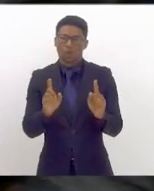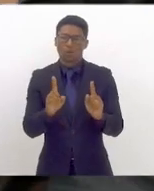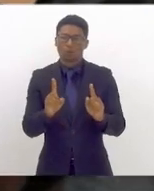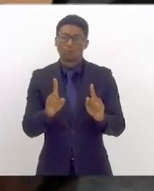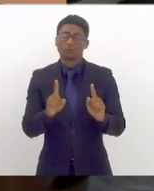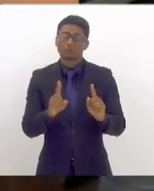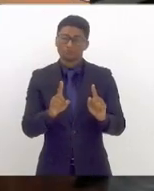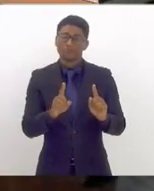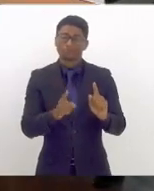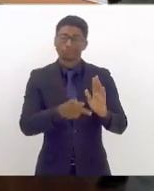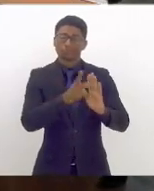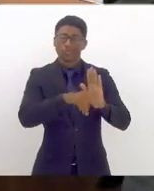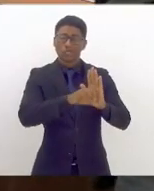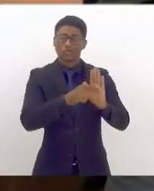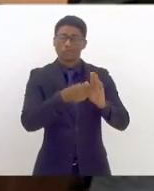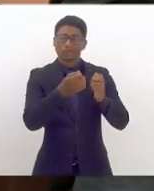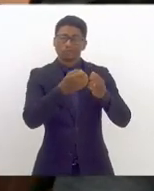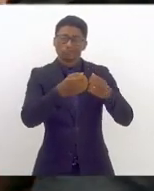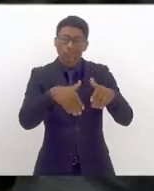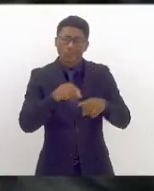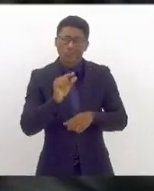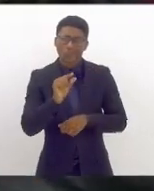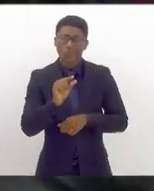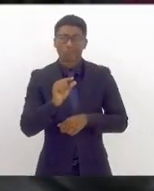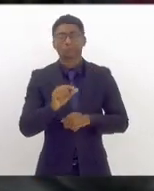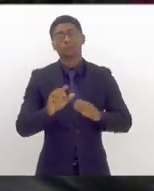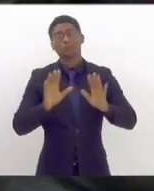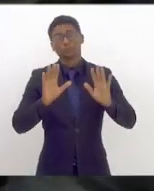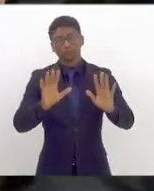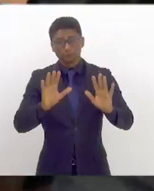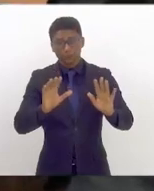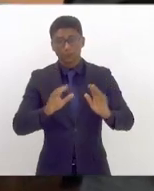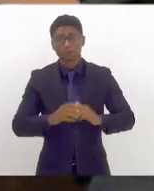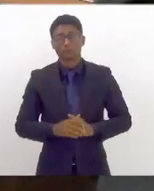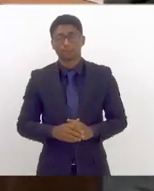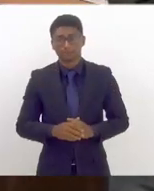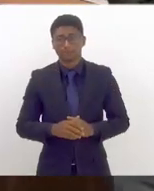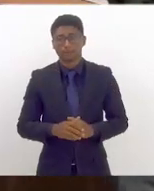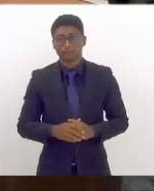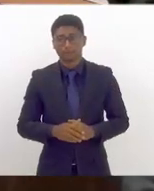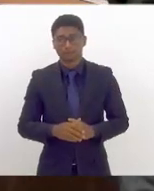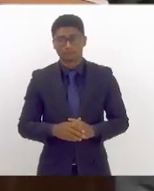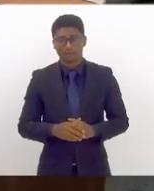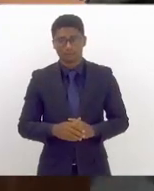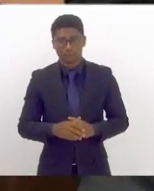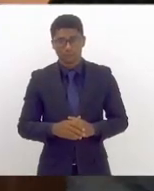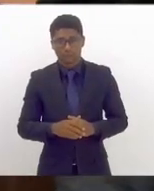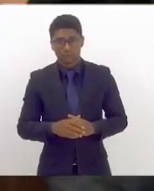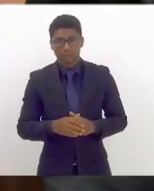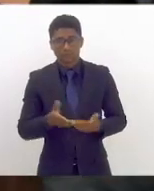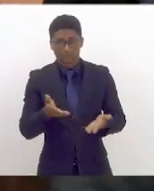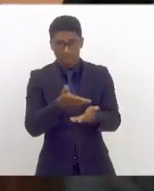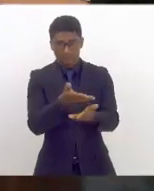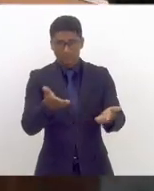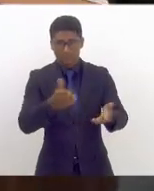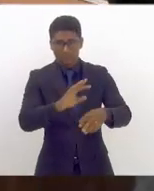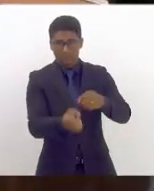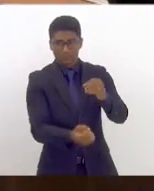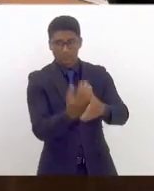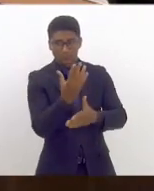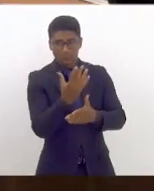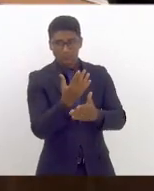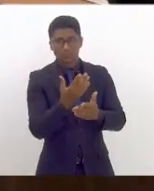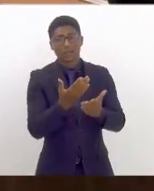o projeto mas ainda assim a interpretação dos autores é que o projeto mesmo